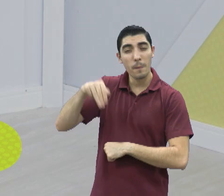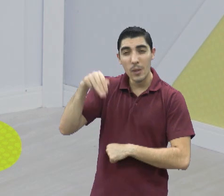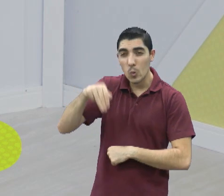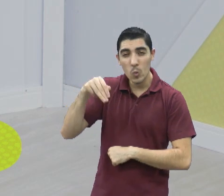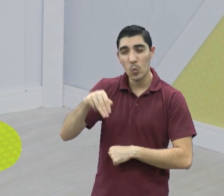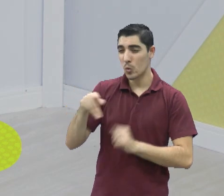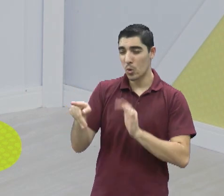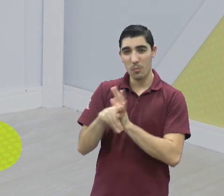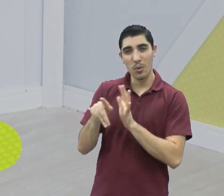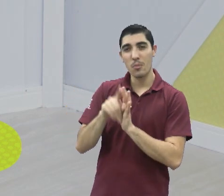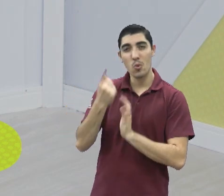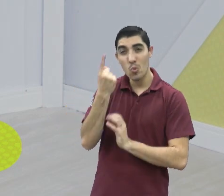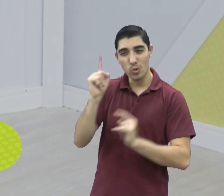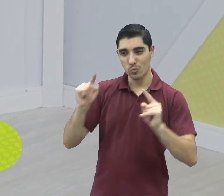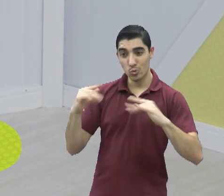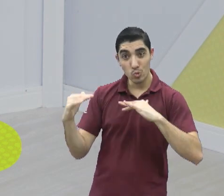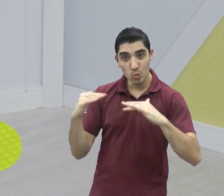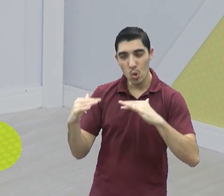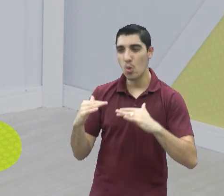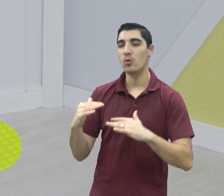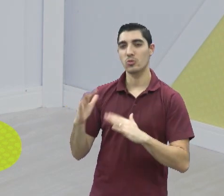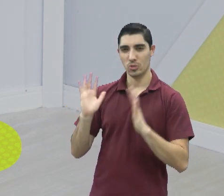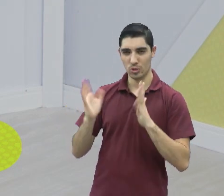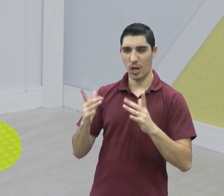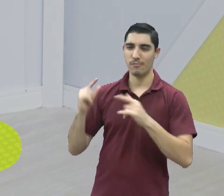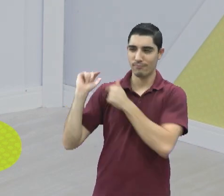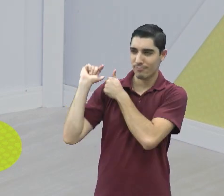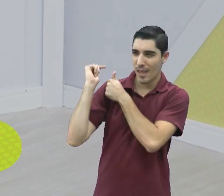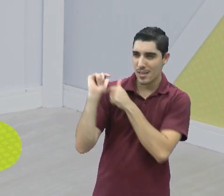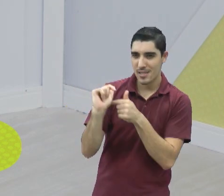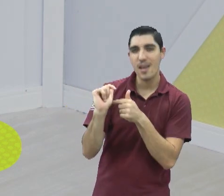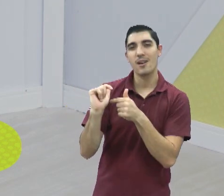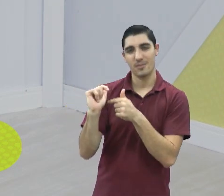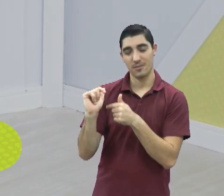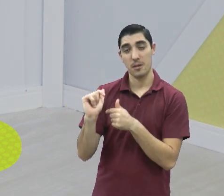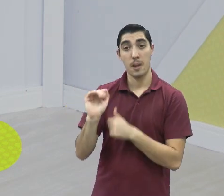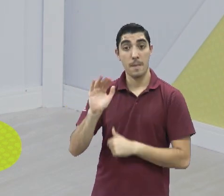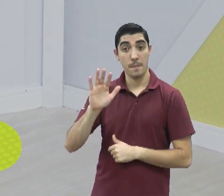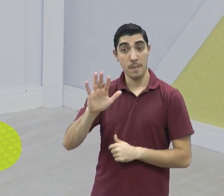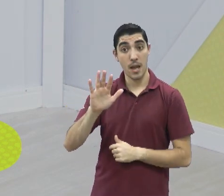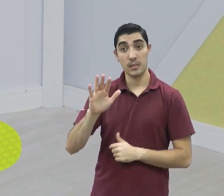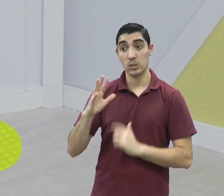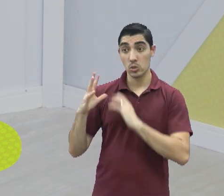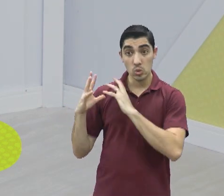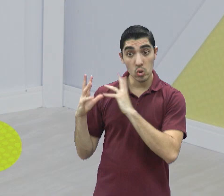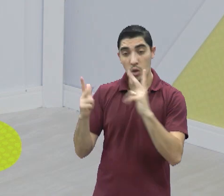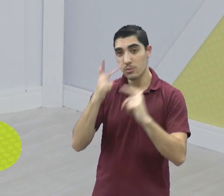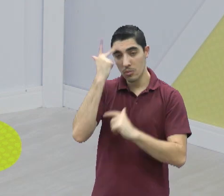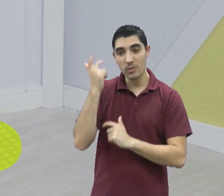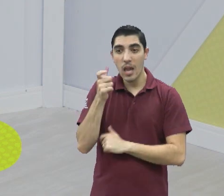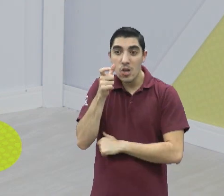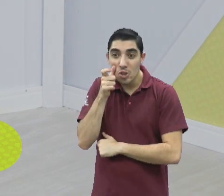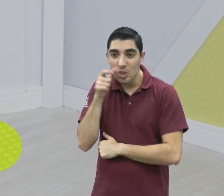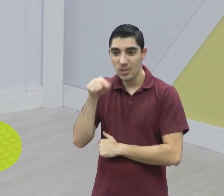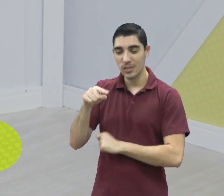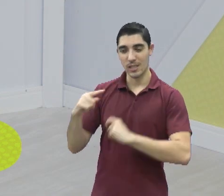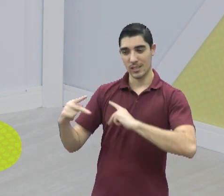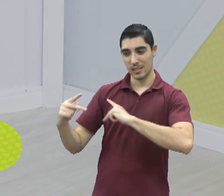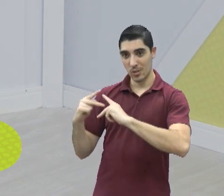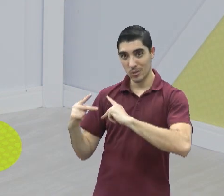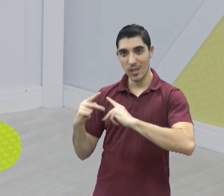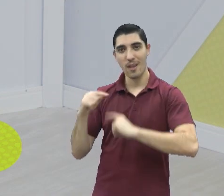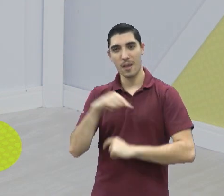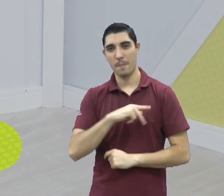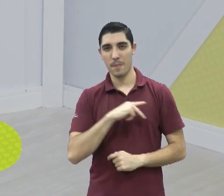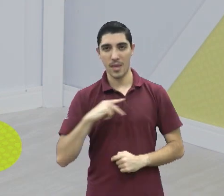esse confronto, né? Um confronto paulista, mas que de âmbito nacional, todo mundo ficava de olho para ver um São José e Pinheiros. A realidade hoje